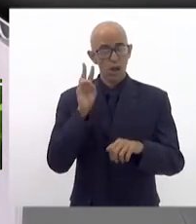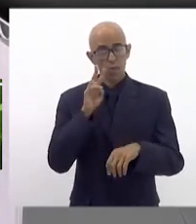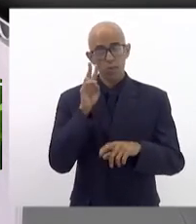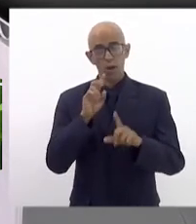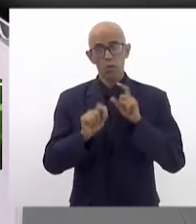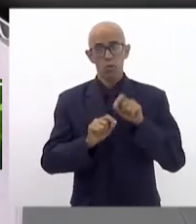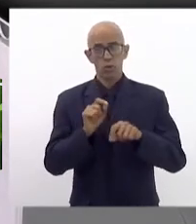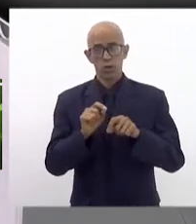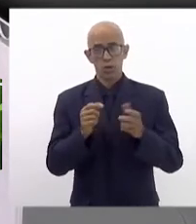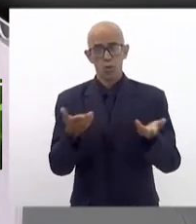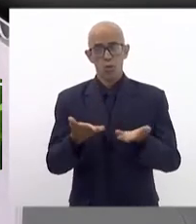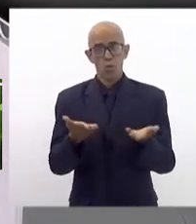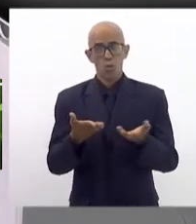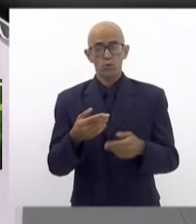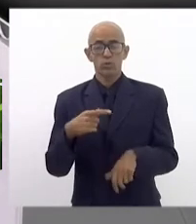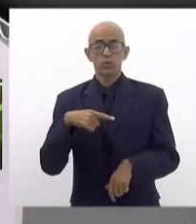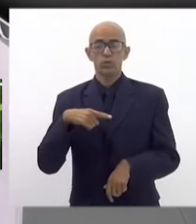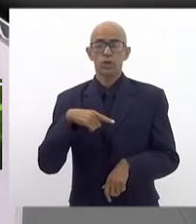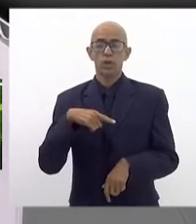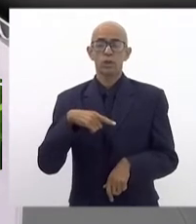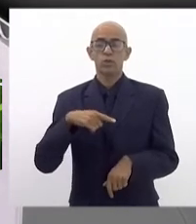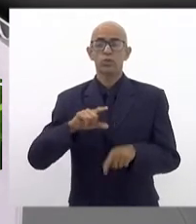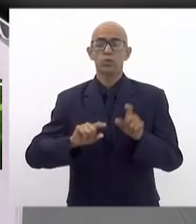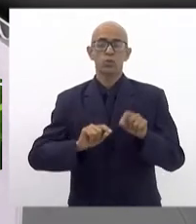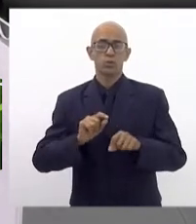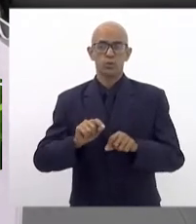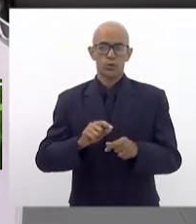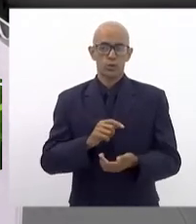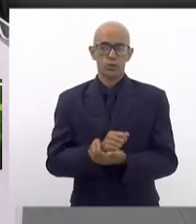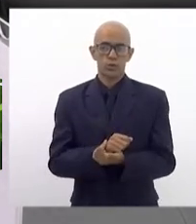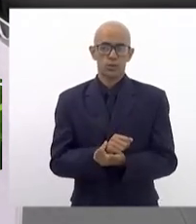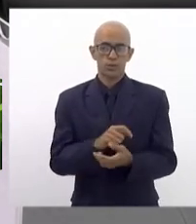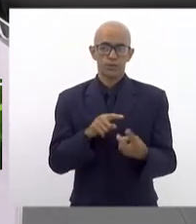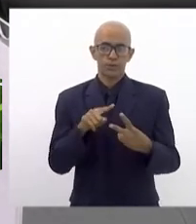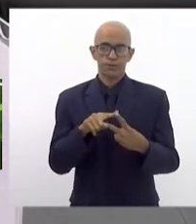hoje, no mundo, existem dois grandes